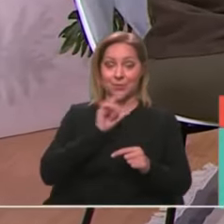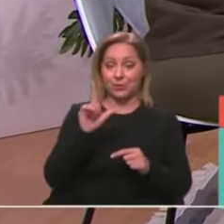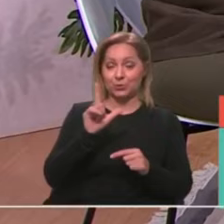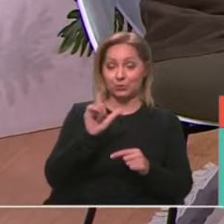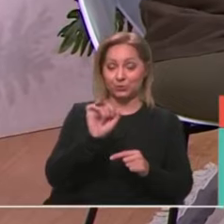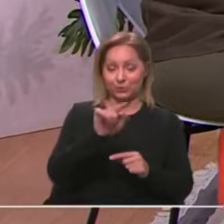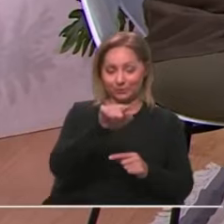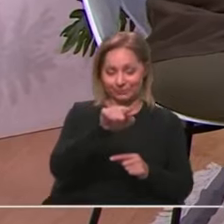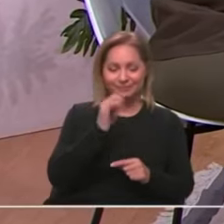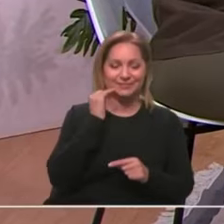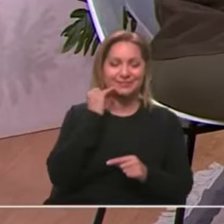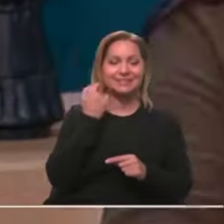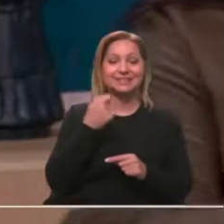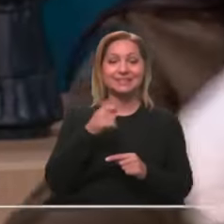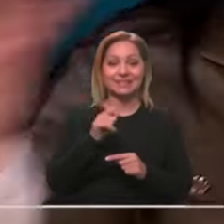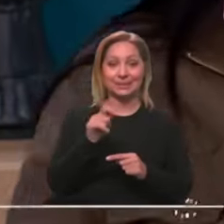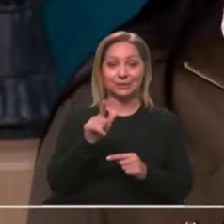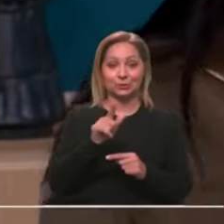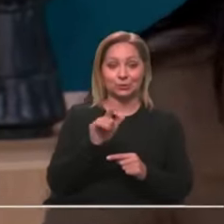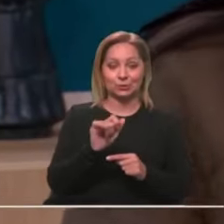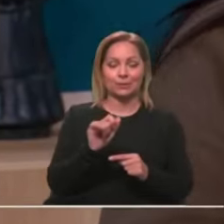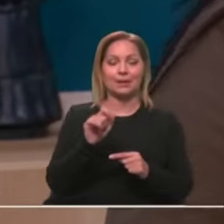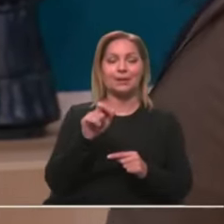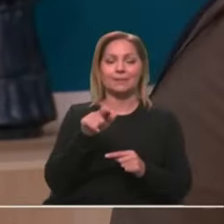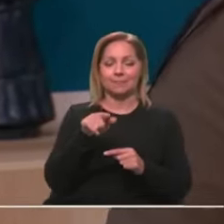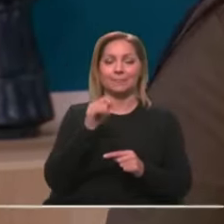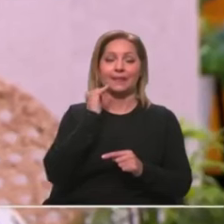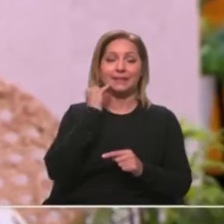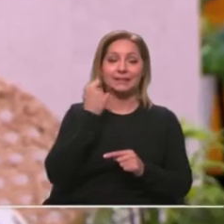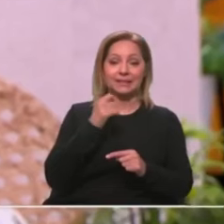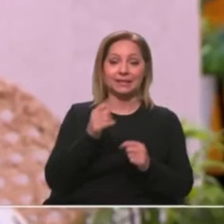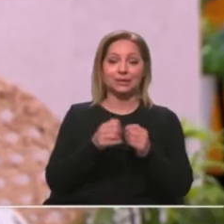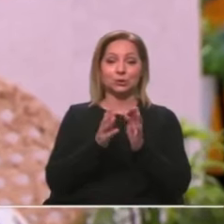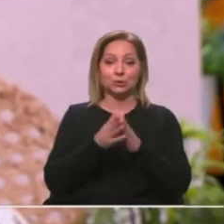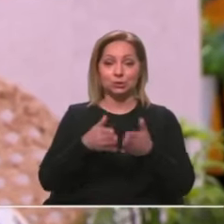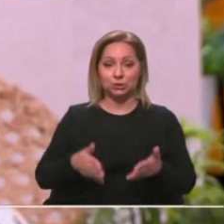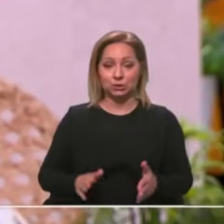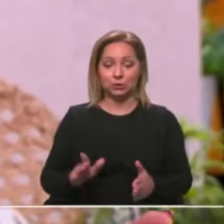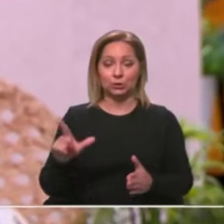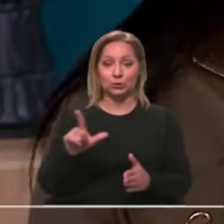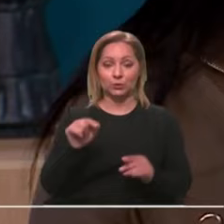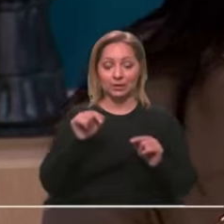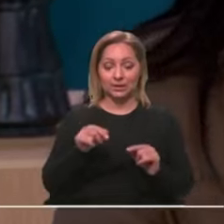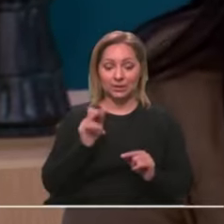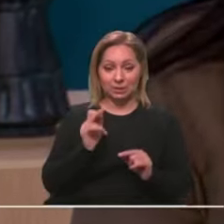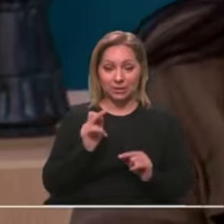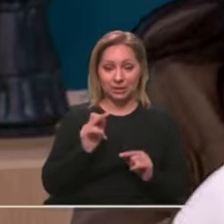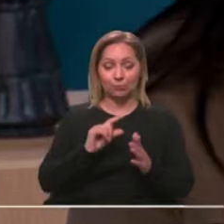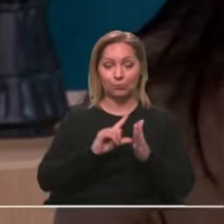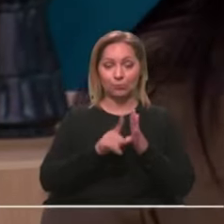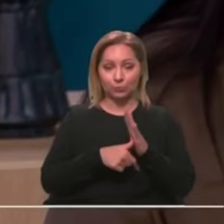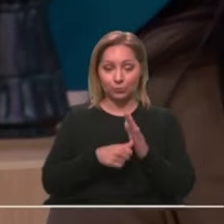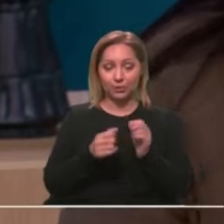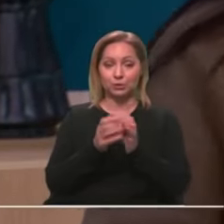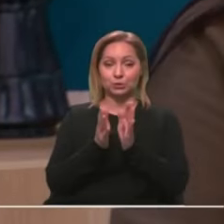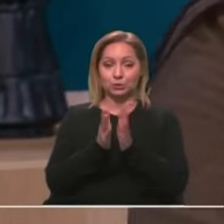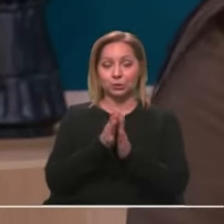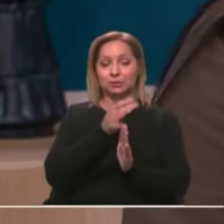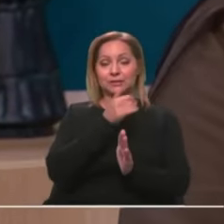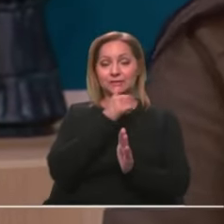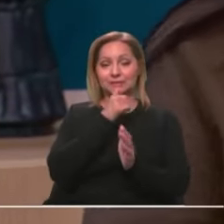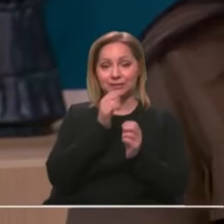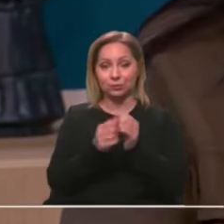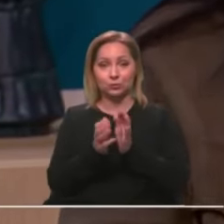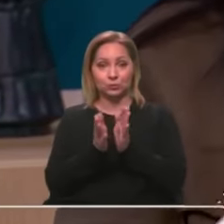Atenção! A Diana e todos os nascidos no mês de julho. Este ano vai ser um ano em que todos os projetos e todas as decisões